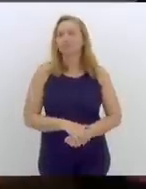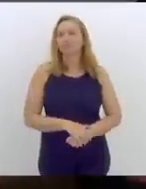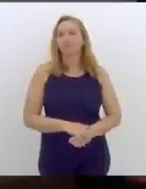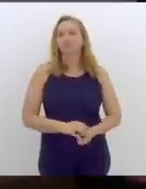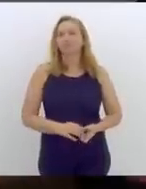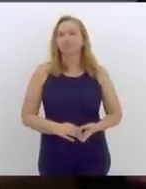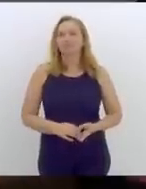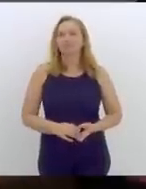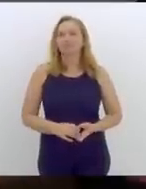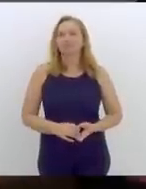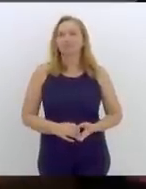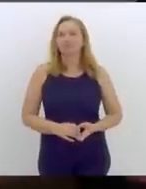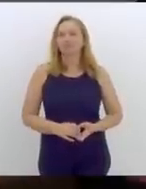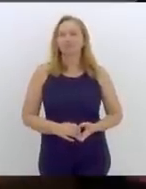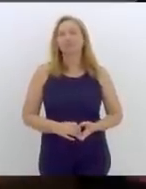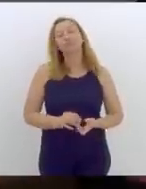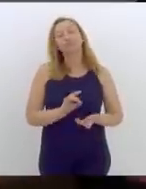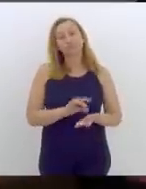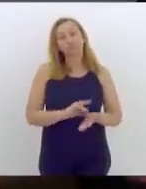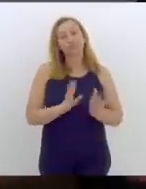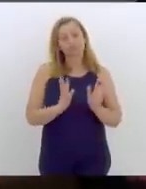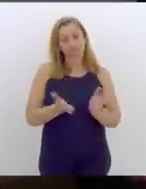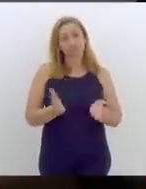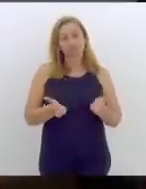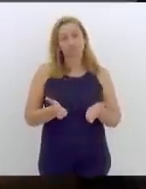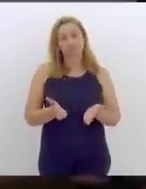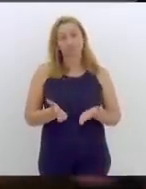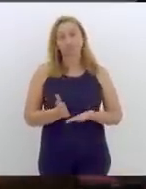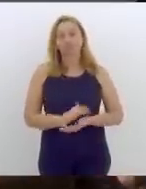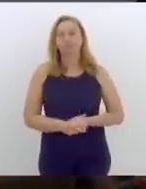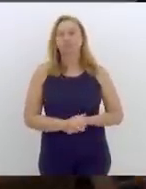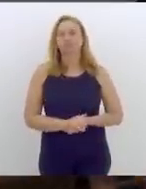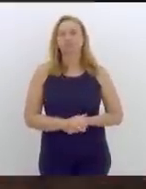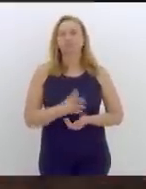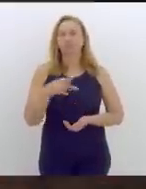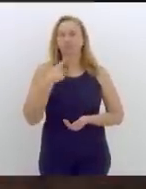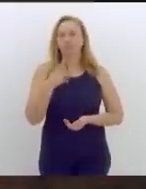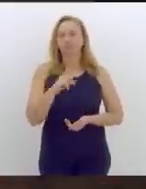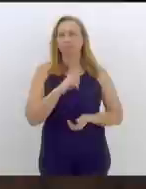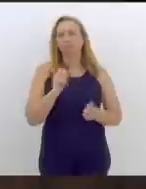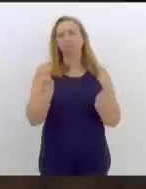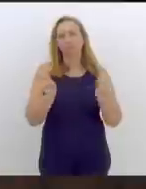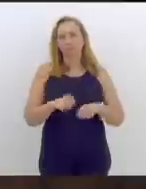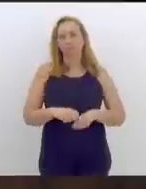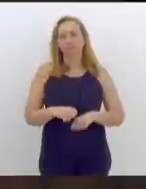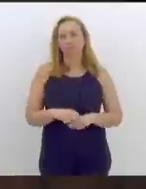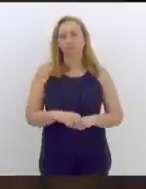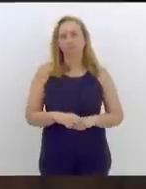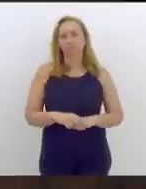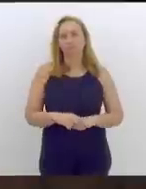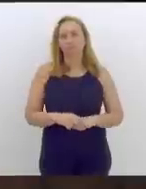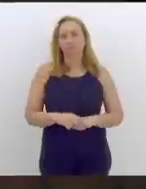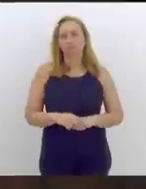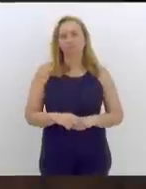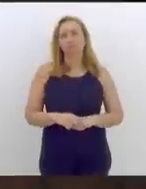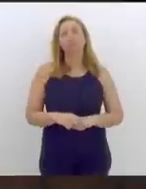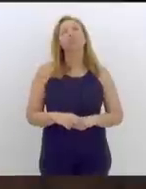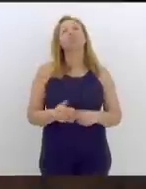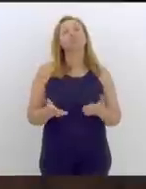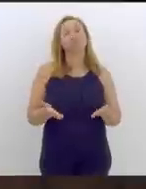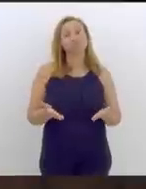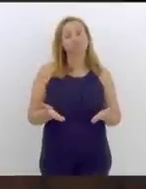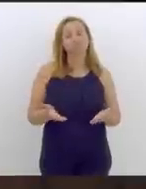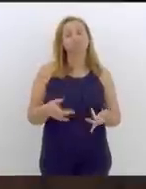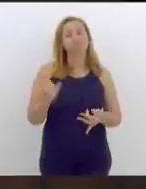Então existe então na realidade hoje pelo que passou aqui existe a possibilidade Então a gente tem que